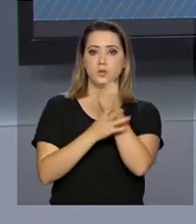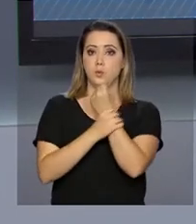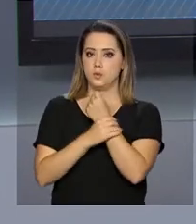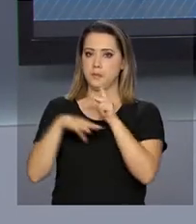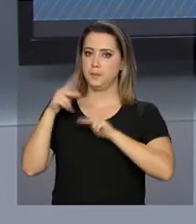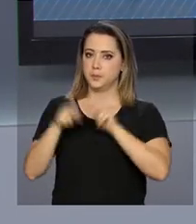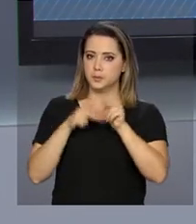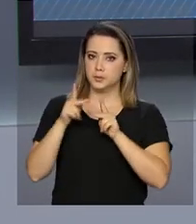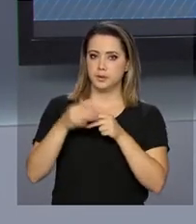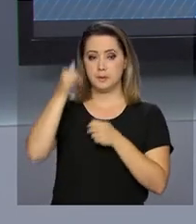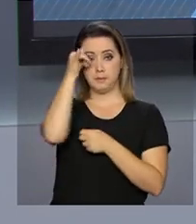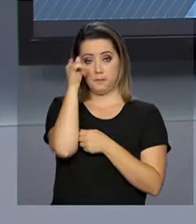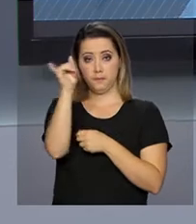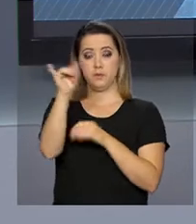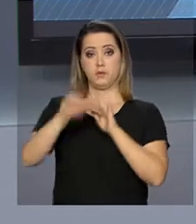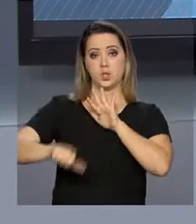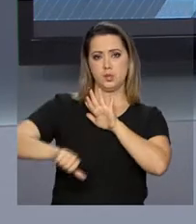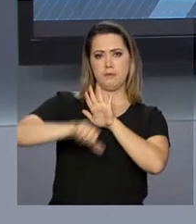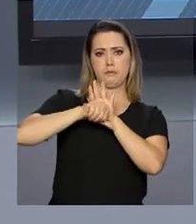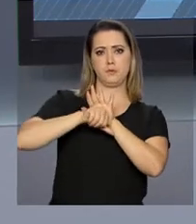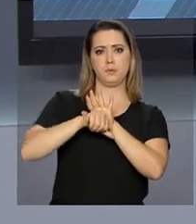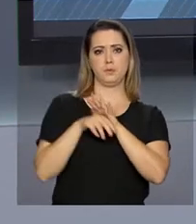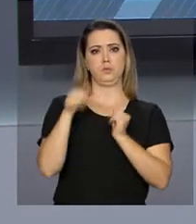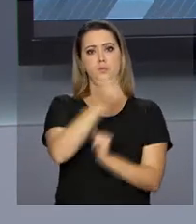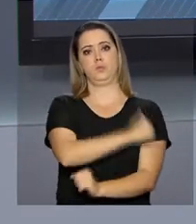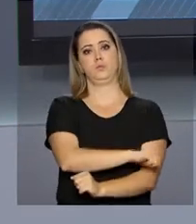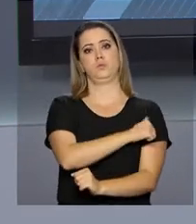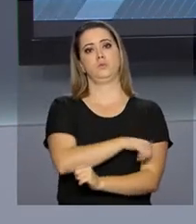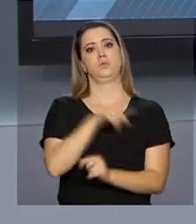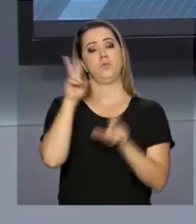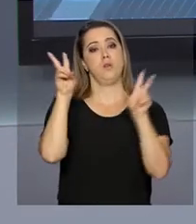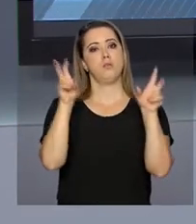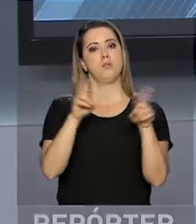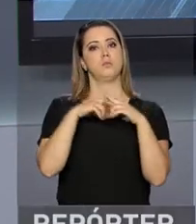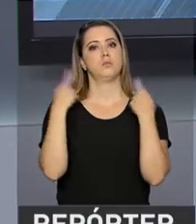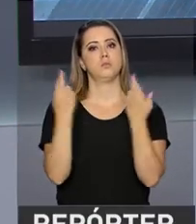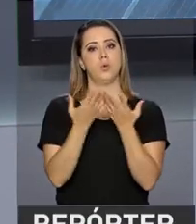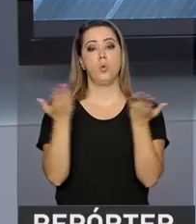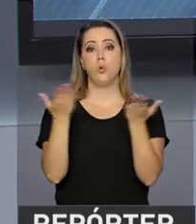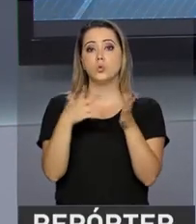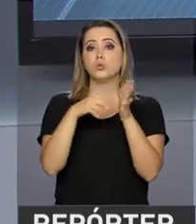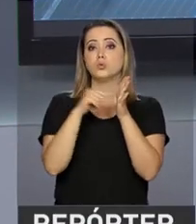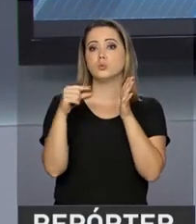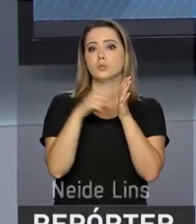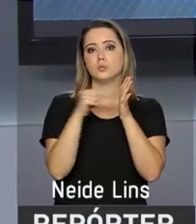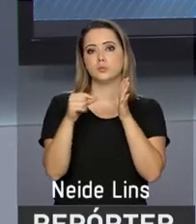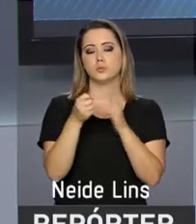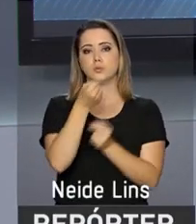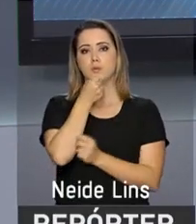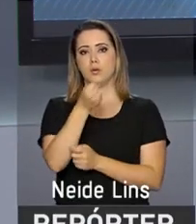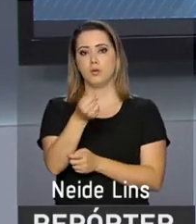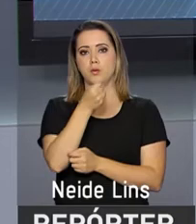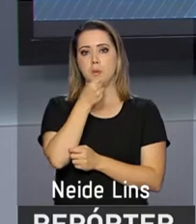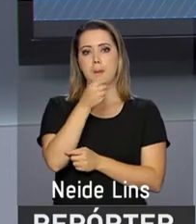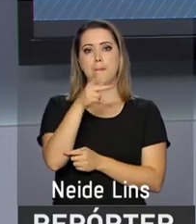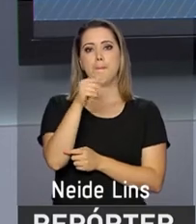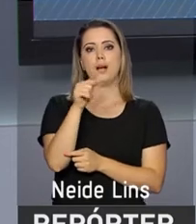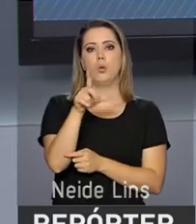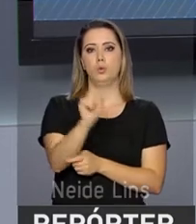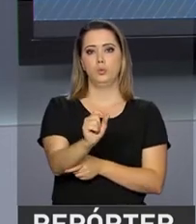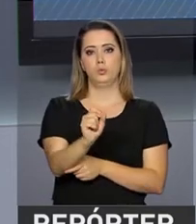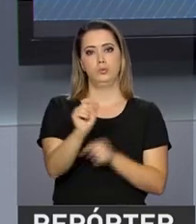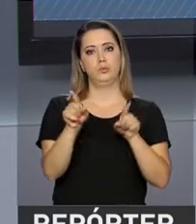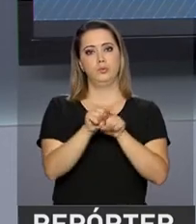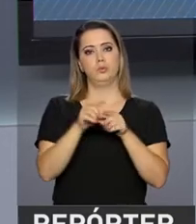de segurança pública eo combate ao crime no rio de janeiro são tema de uma reunião no palácio do planalto o repórter paulo la